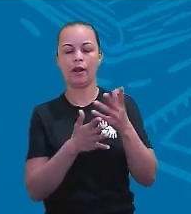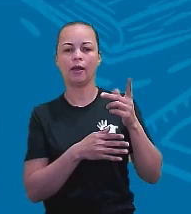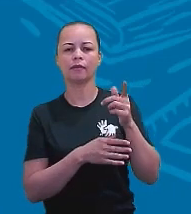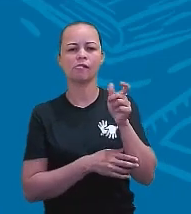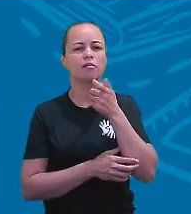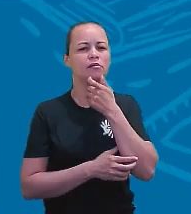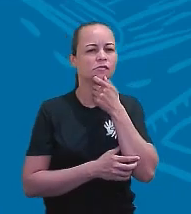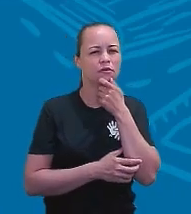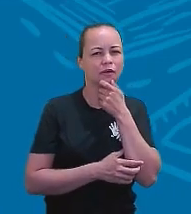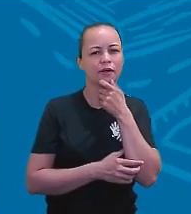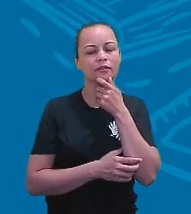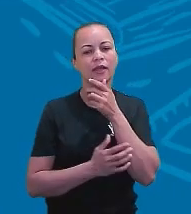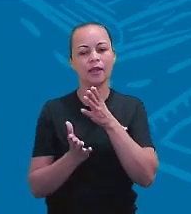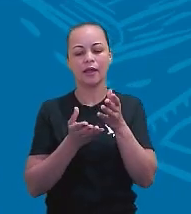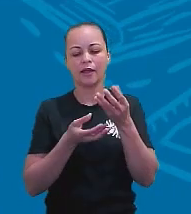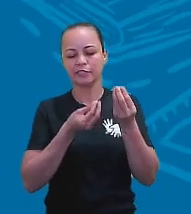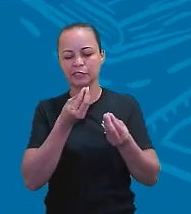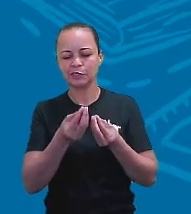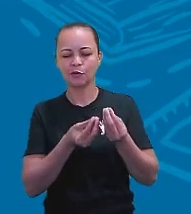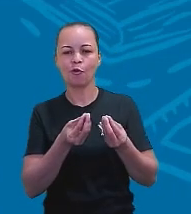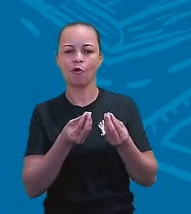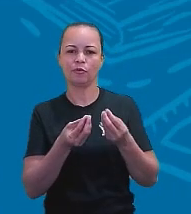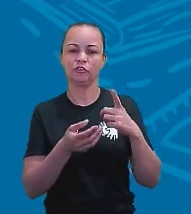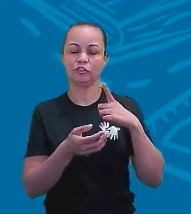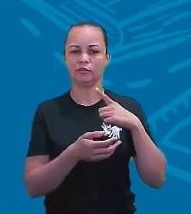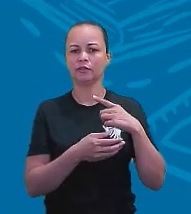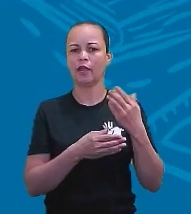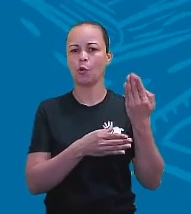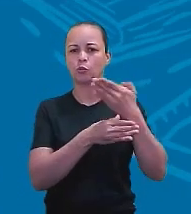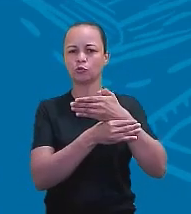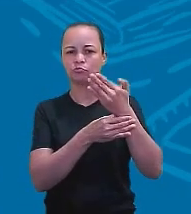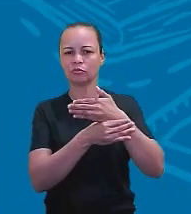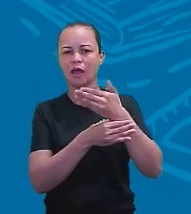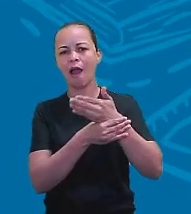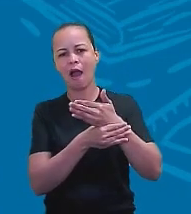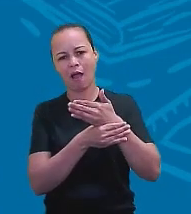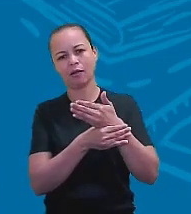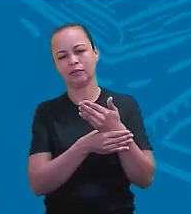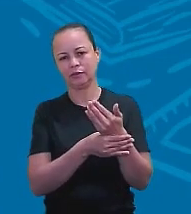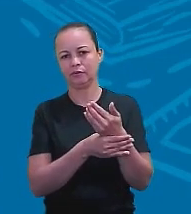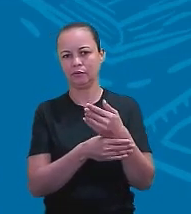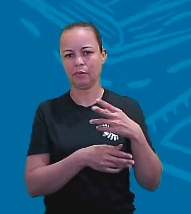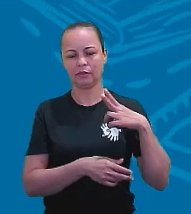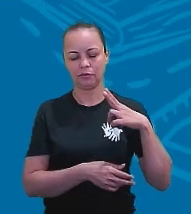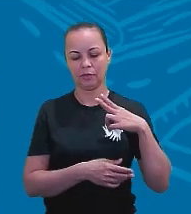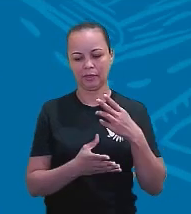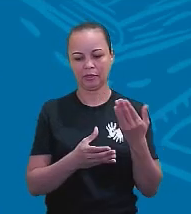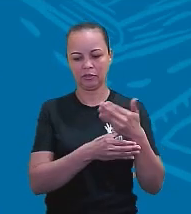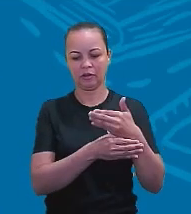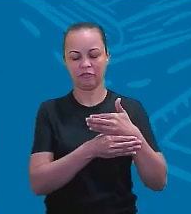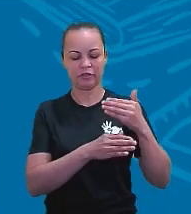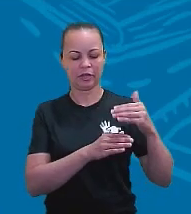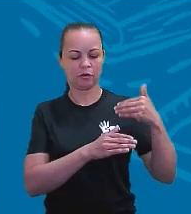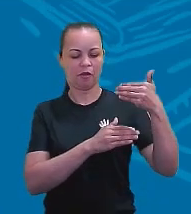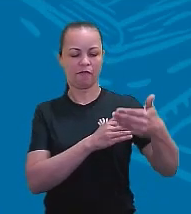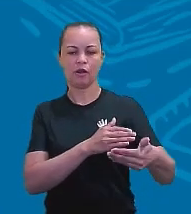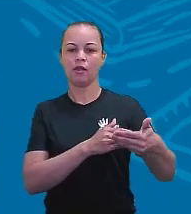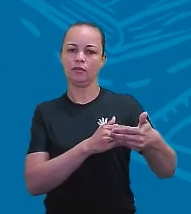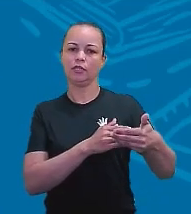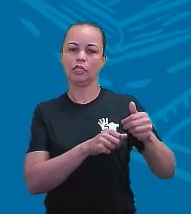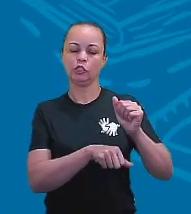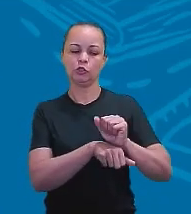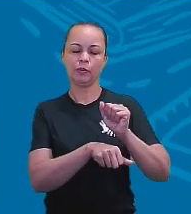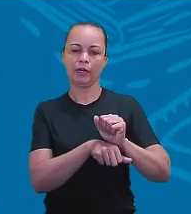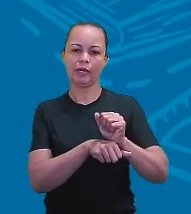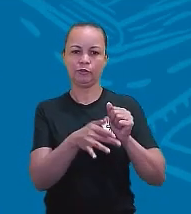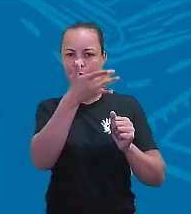Inglaterra, a estação. Então a gente tem os táxis, uma particularidade, eles ficam na frente esperando sempre